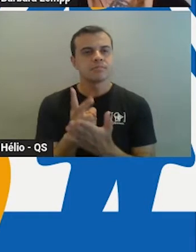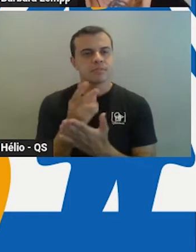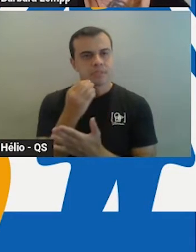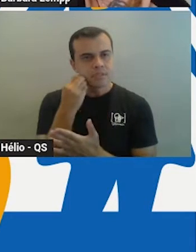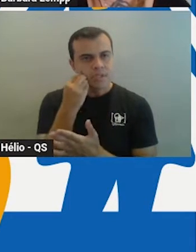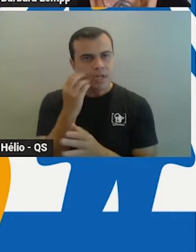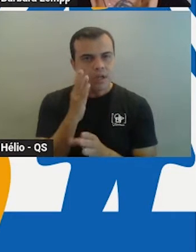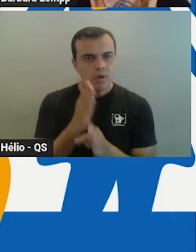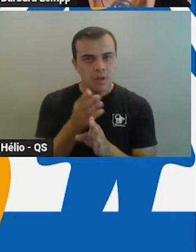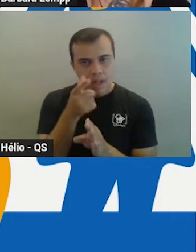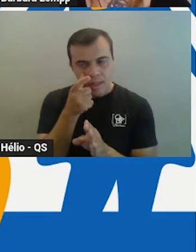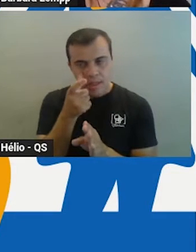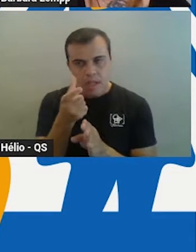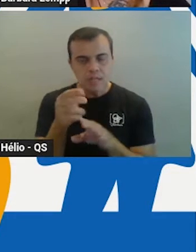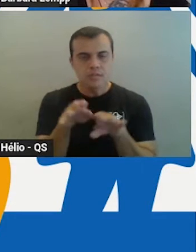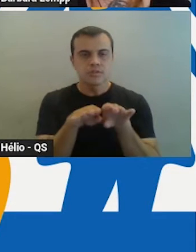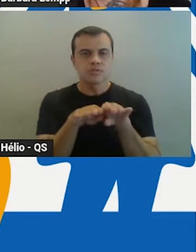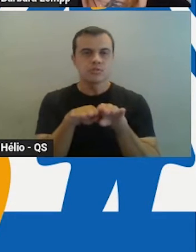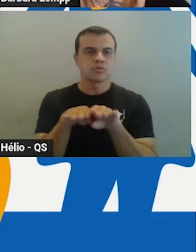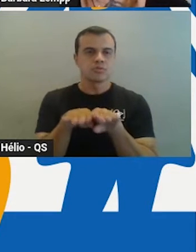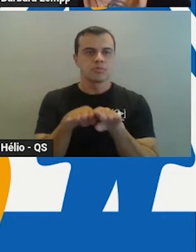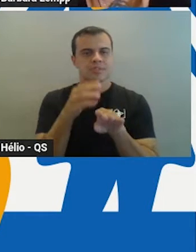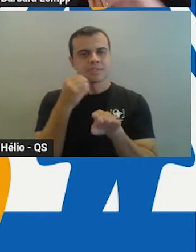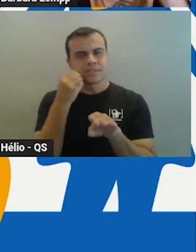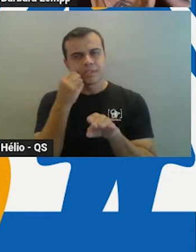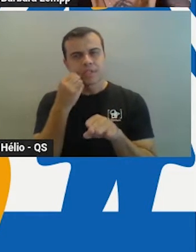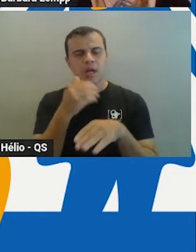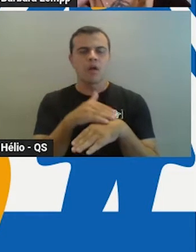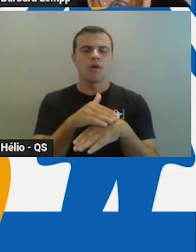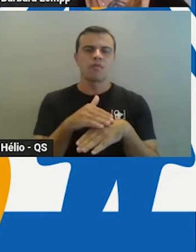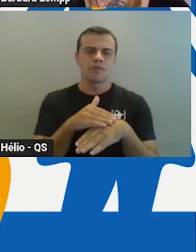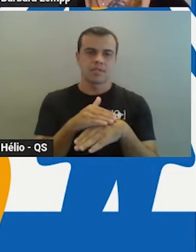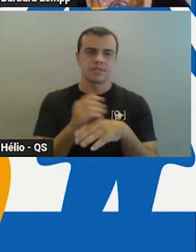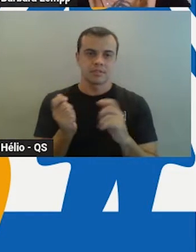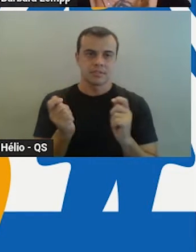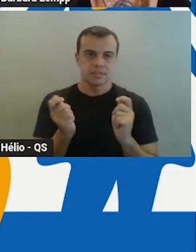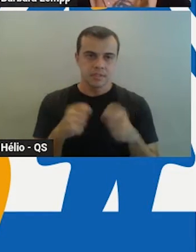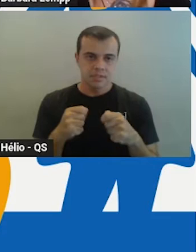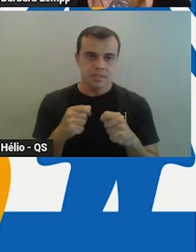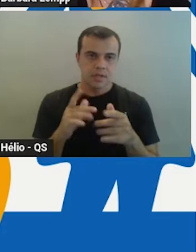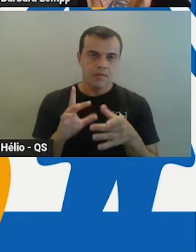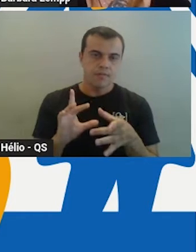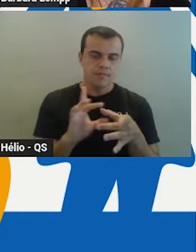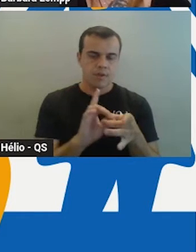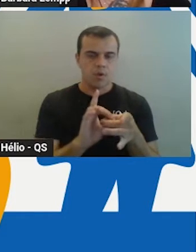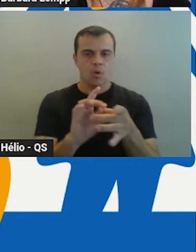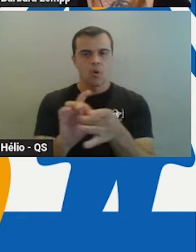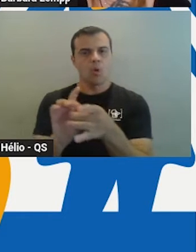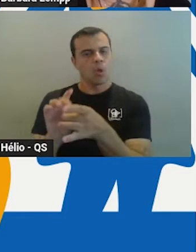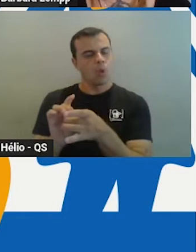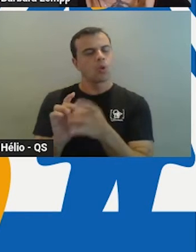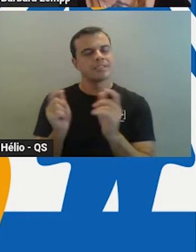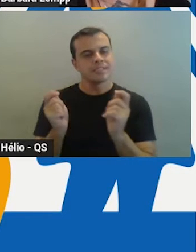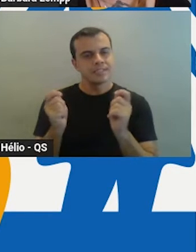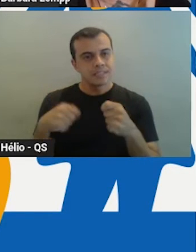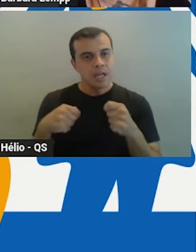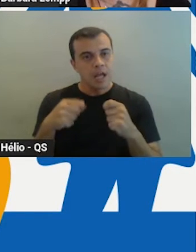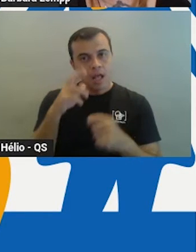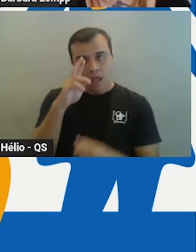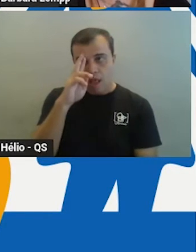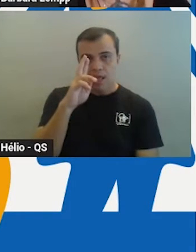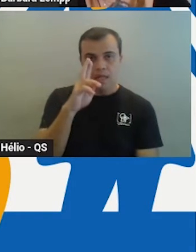encontrar interesses comuns, tentar puxar uma conversa, que isso vai criando vínculos, né? Que assim, a gente agindo com